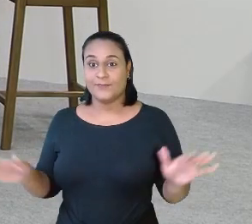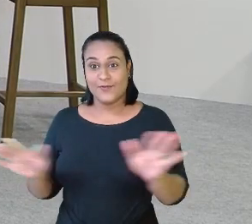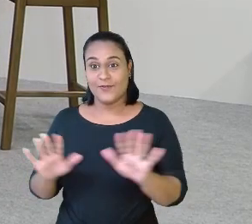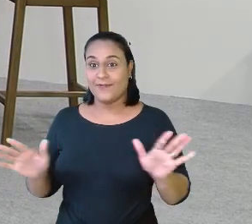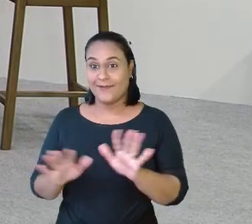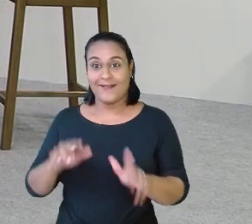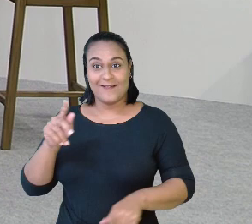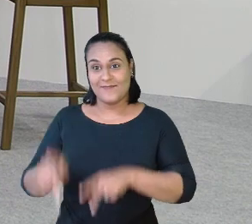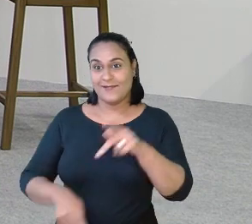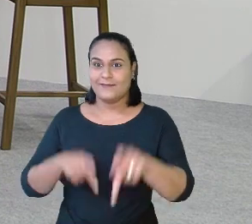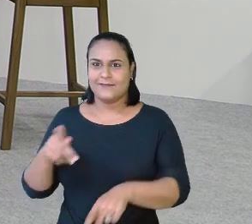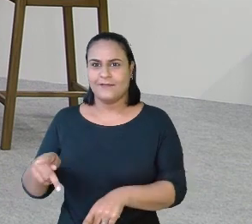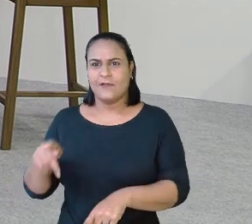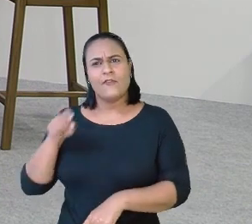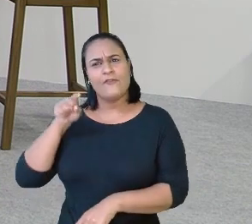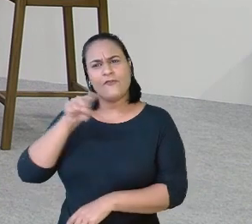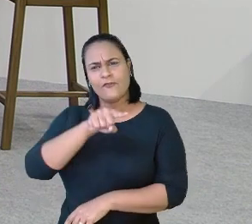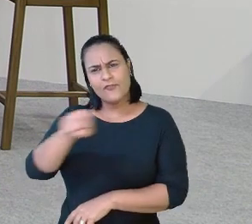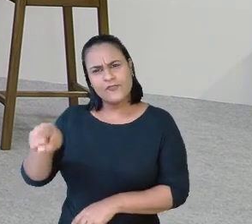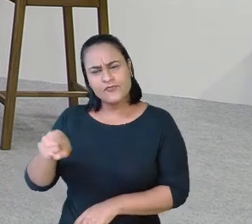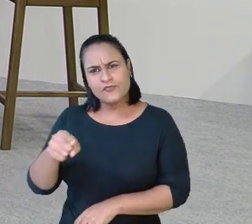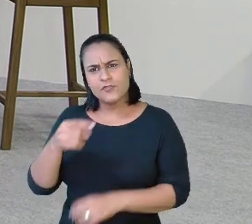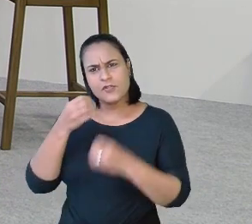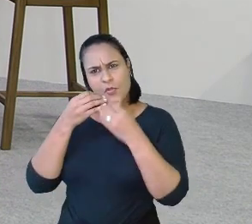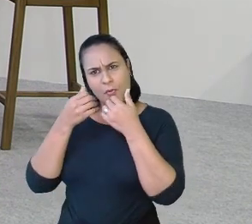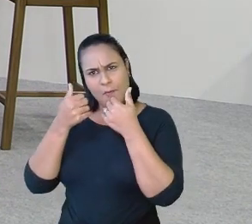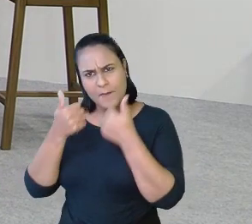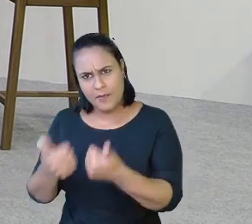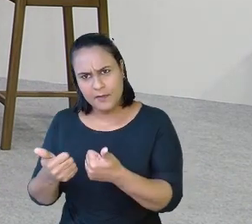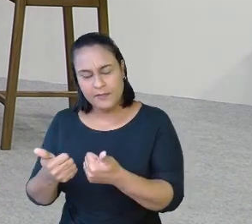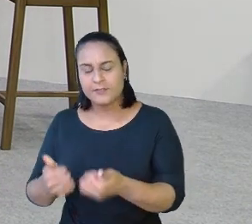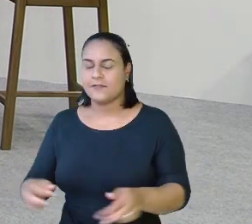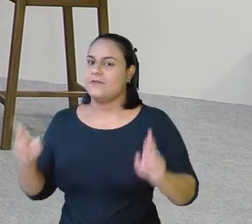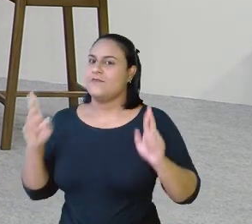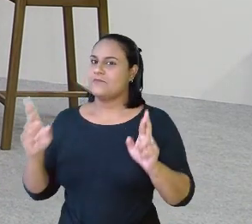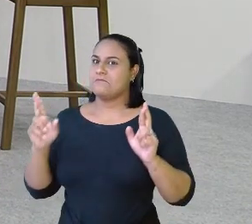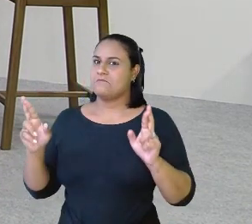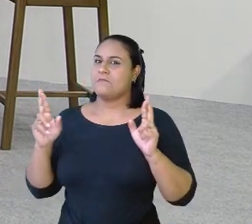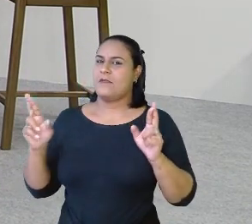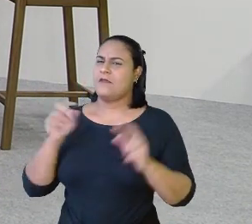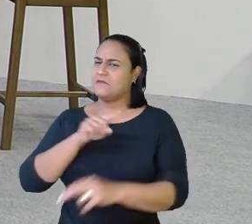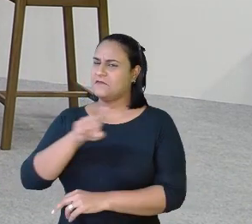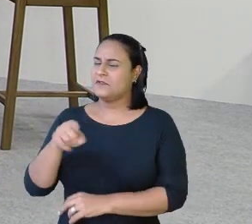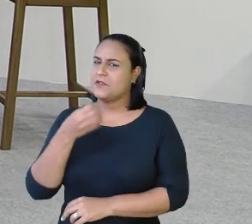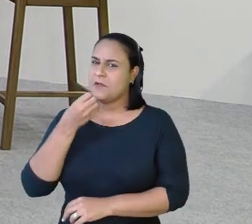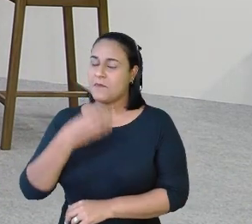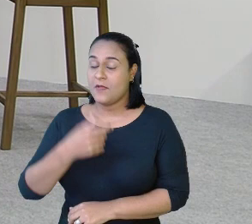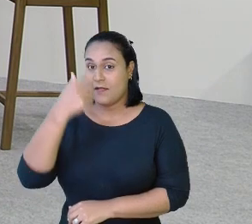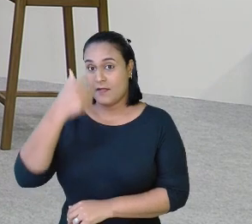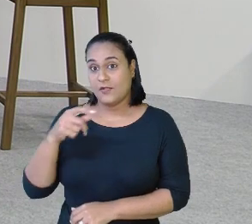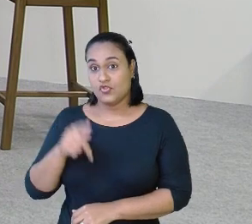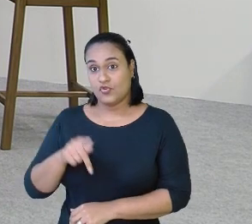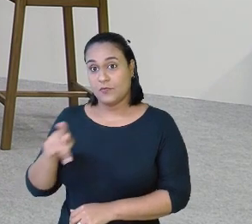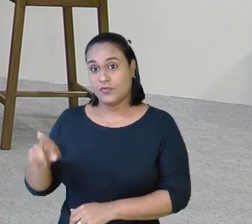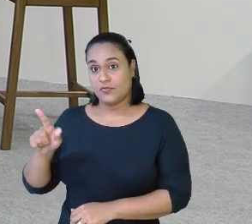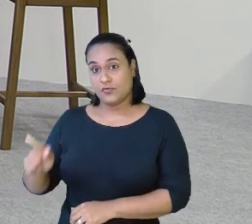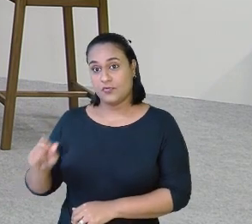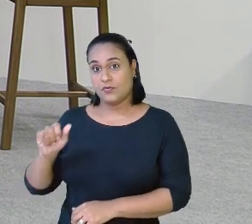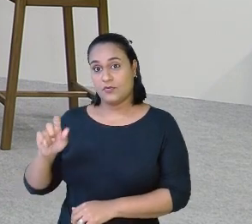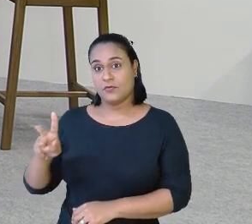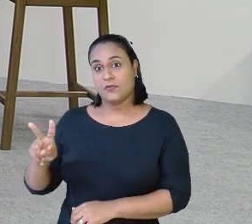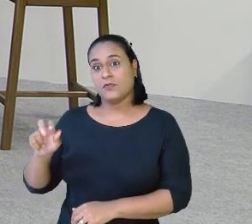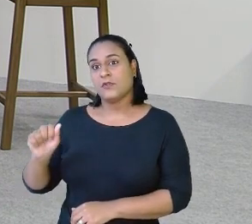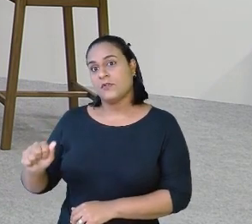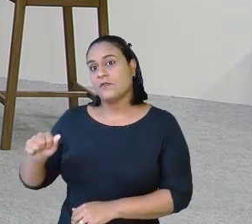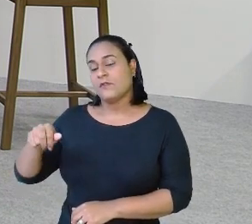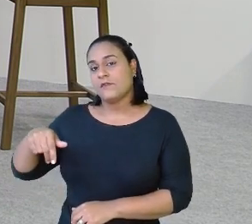Olá, gente! Como é que vocês estão? Espero que vocês estejam bem. Eu sou o professor Givanilson Soares